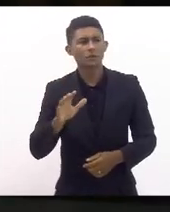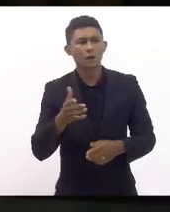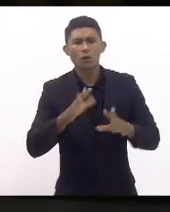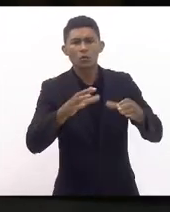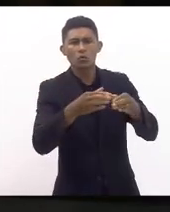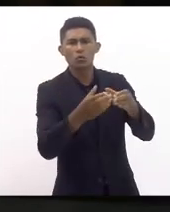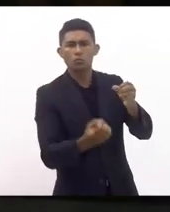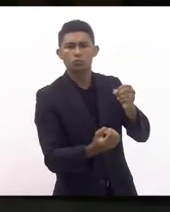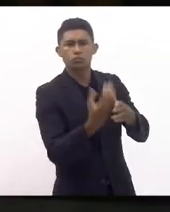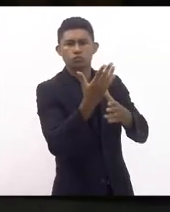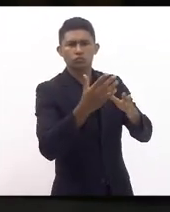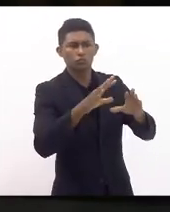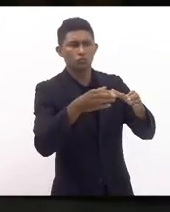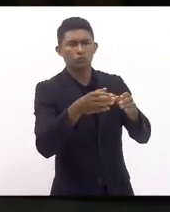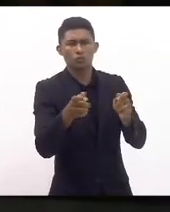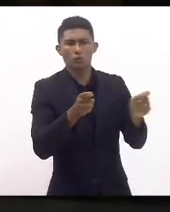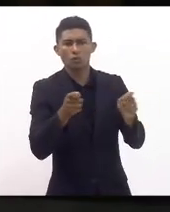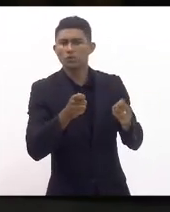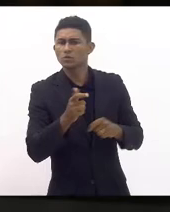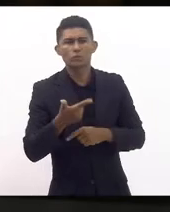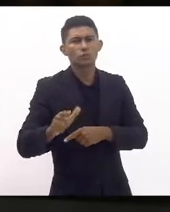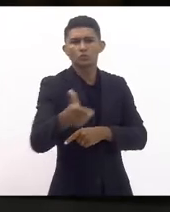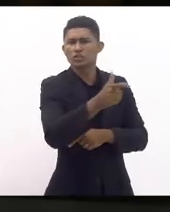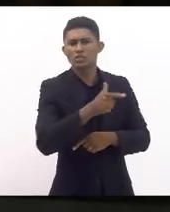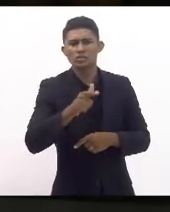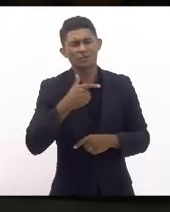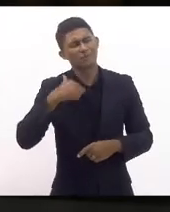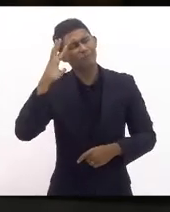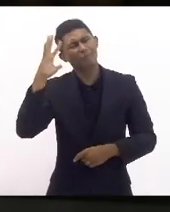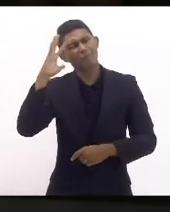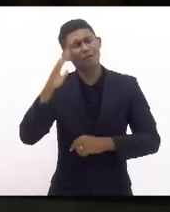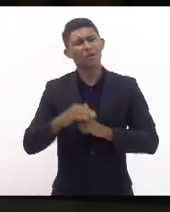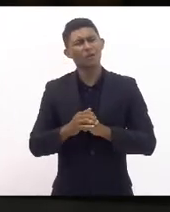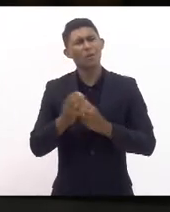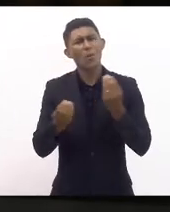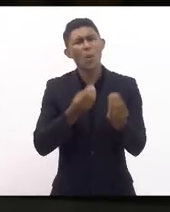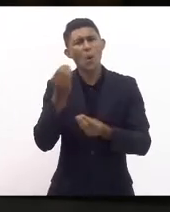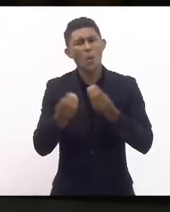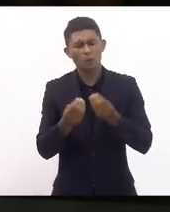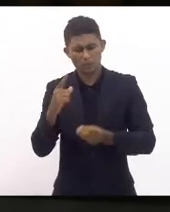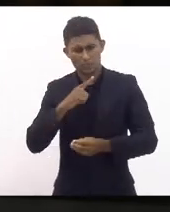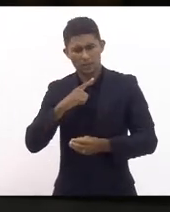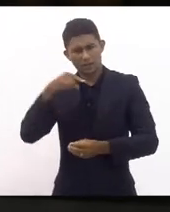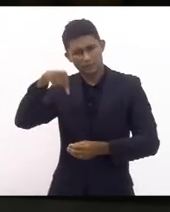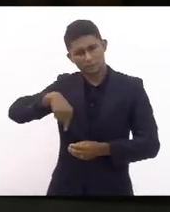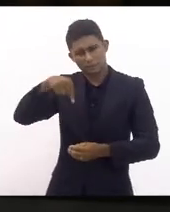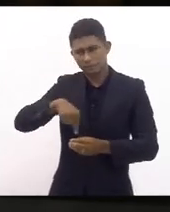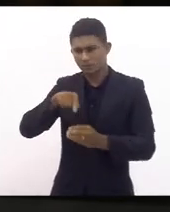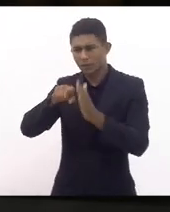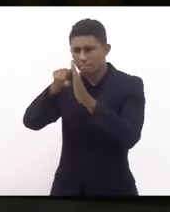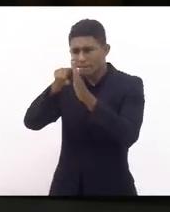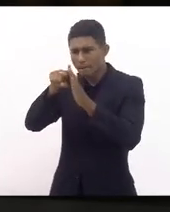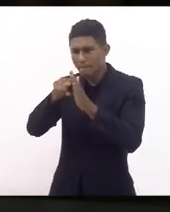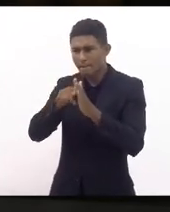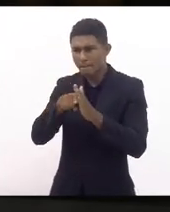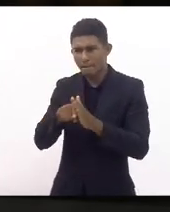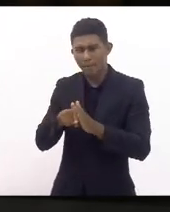a Auditoria Geral do Estado, que era subordinada à Fazenda. E eu disse, como é que pode a auditoria, que deve